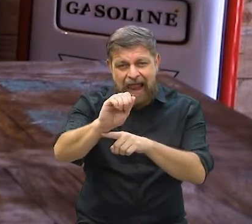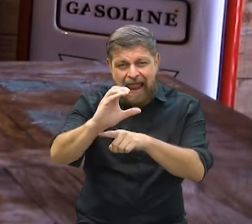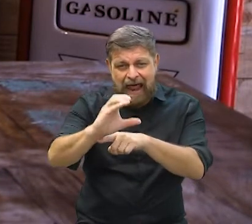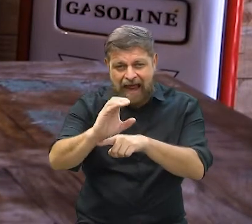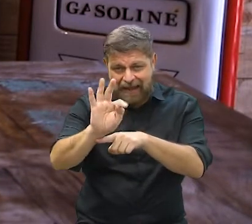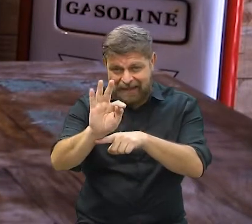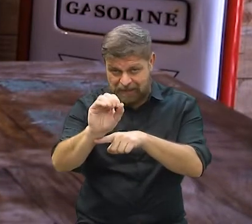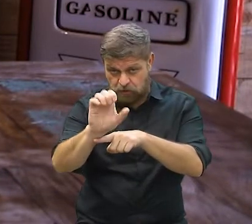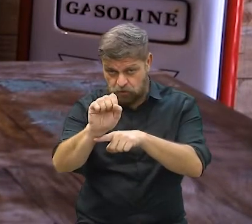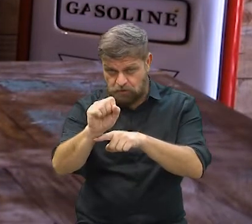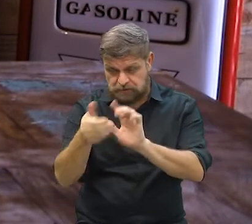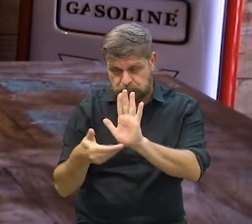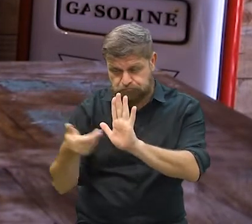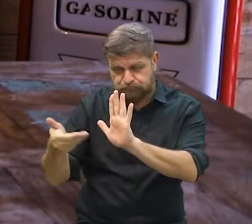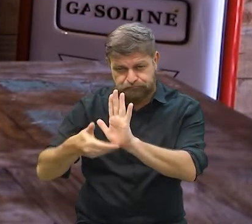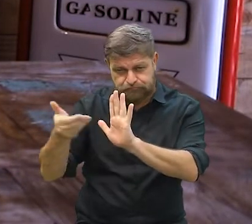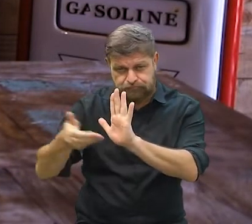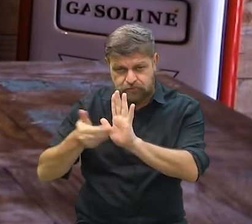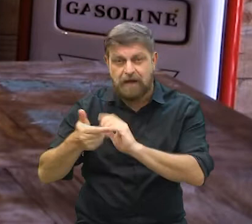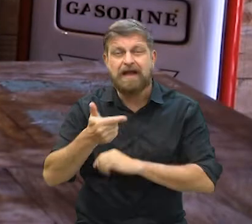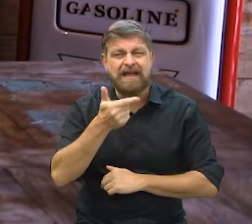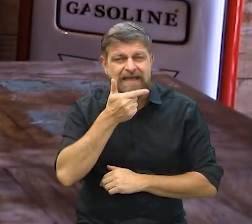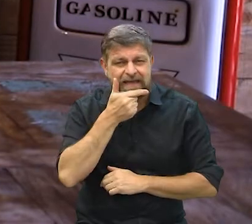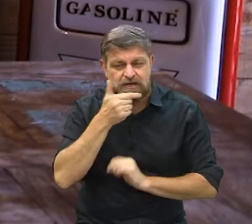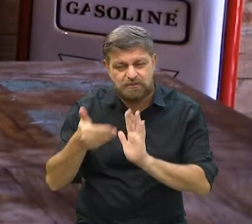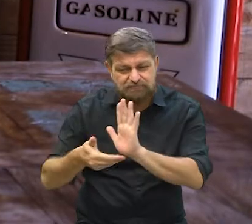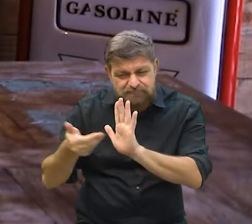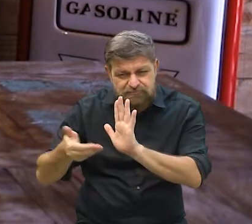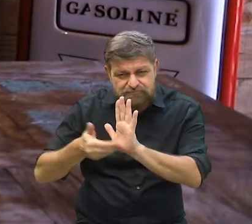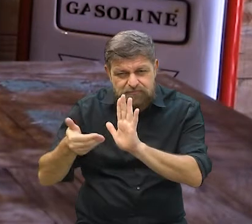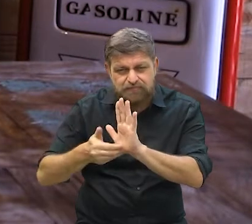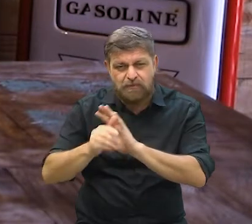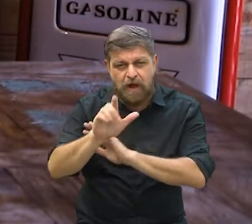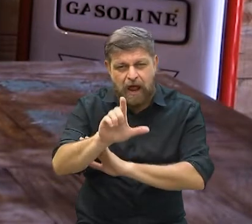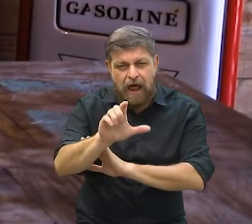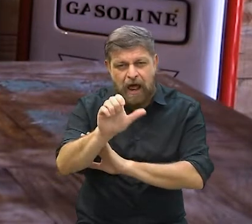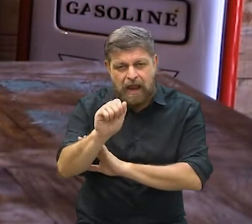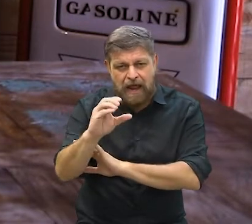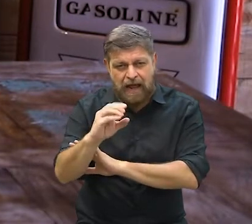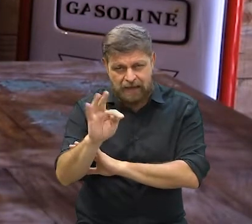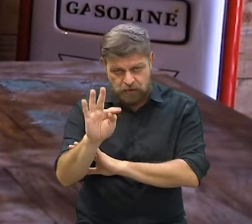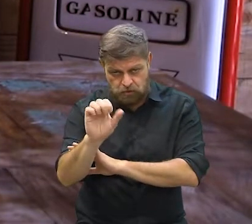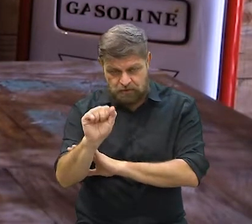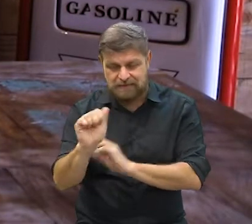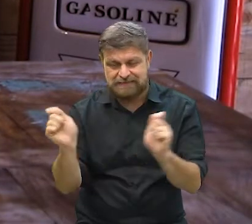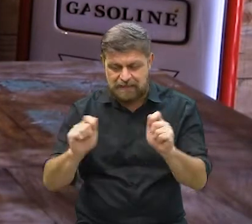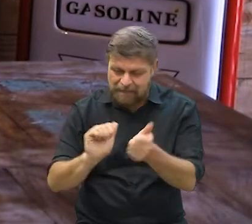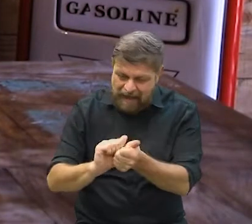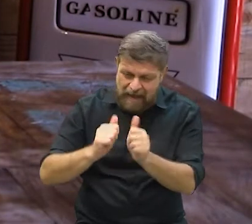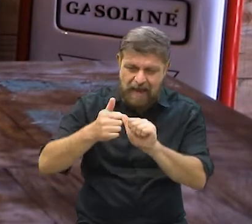né? Então tem que procurar queijo sem lactose. Tem. Então aí é só adaptar, né?